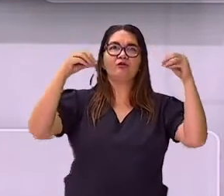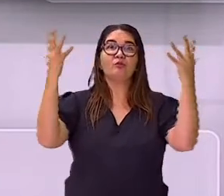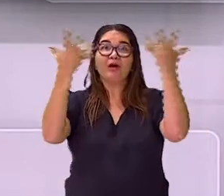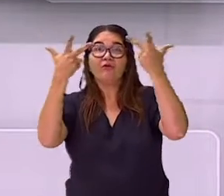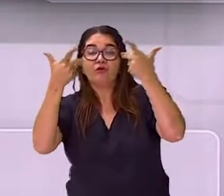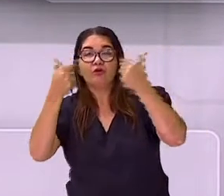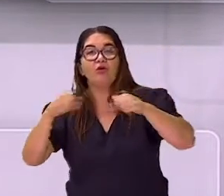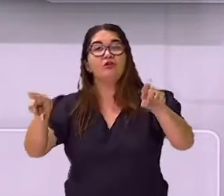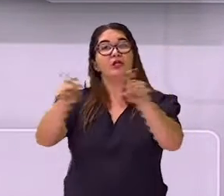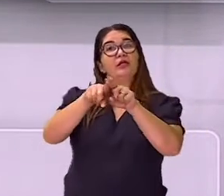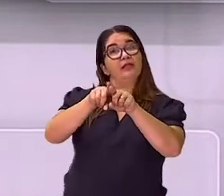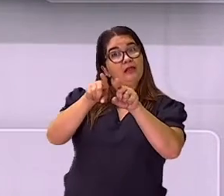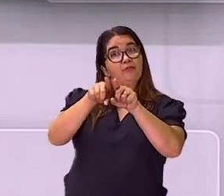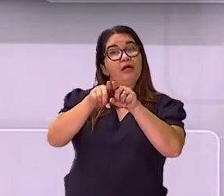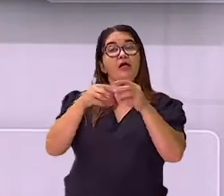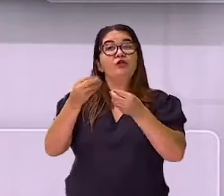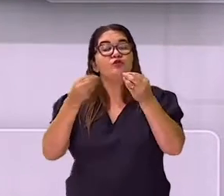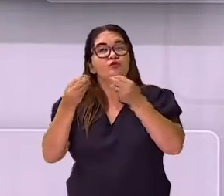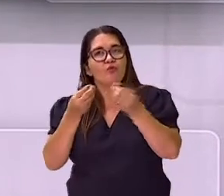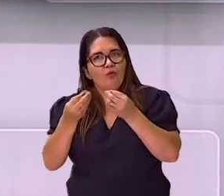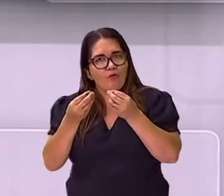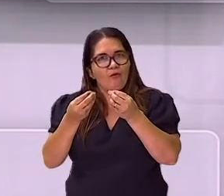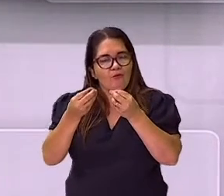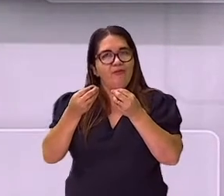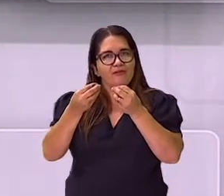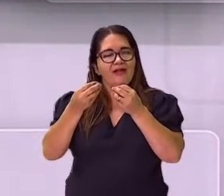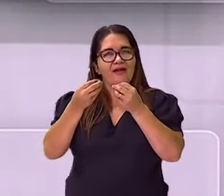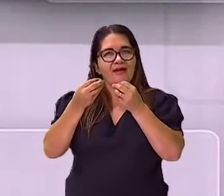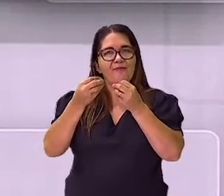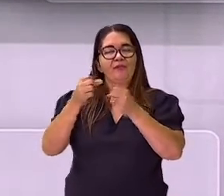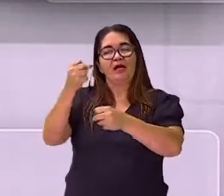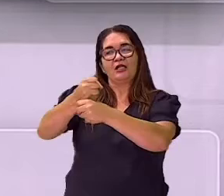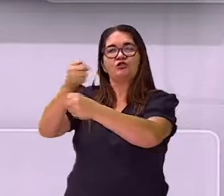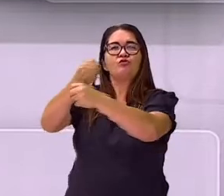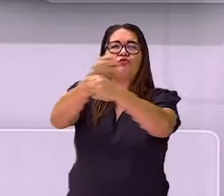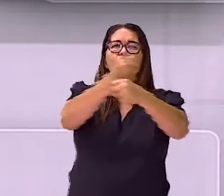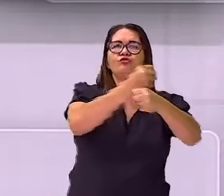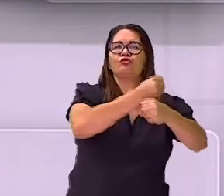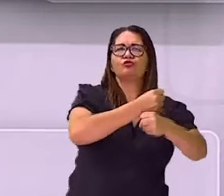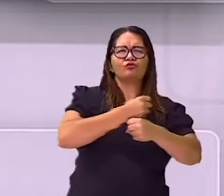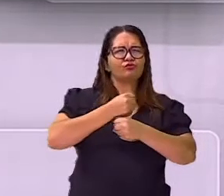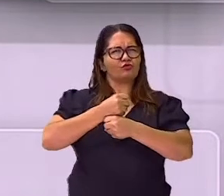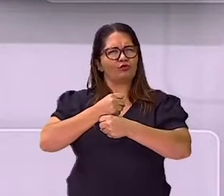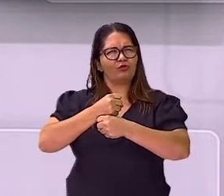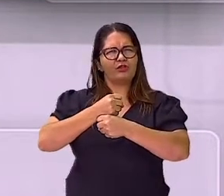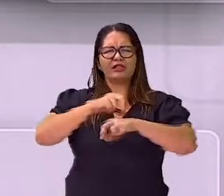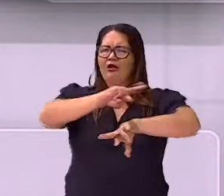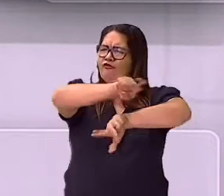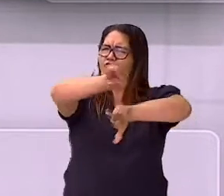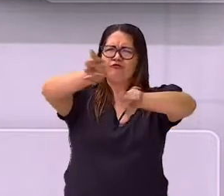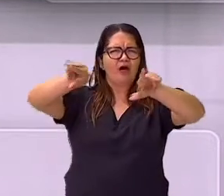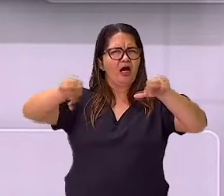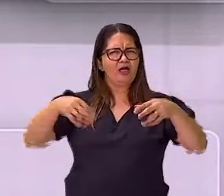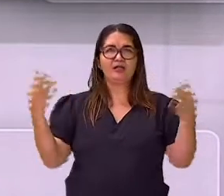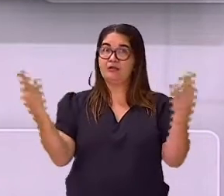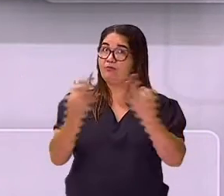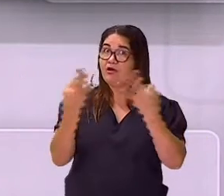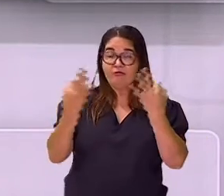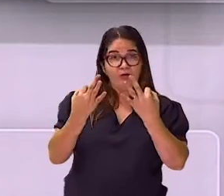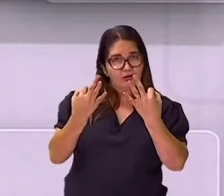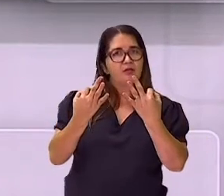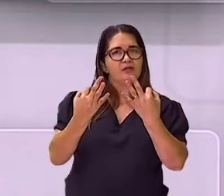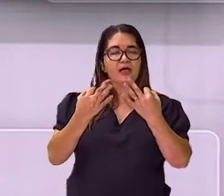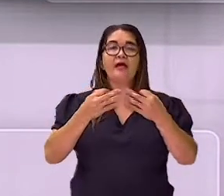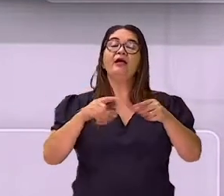como Passarga, Susa e Persépolis. Então, essas estradas